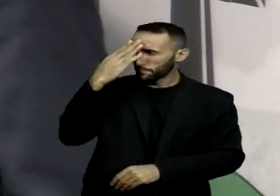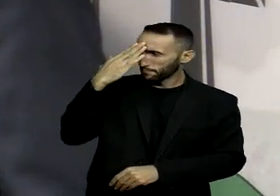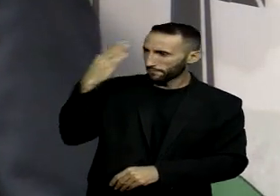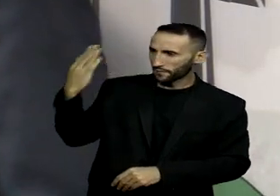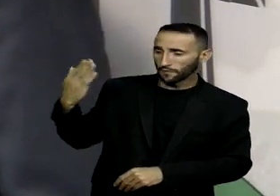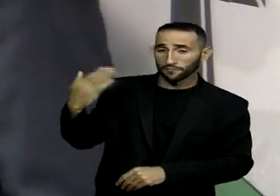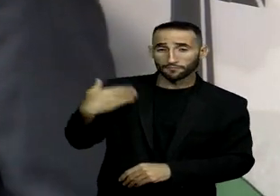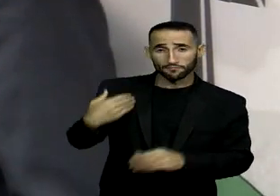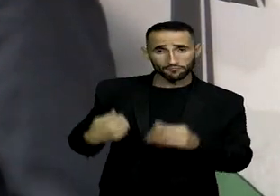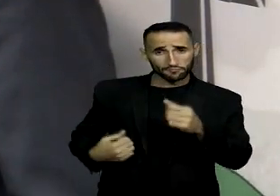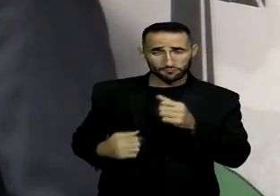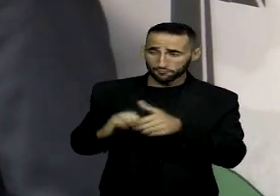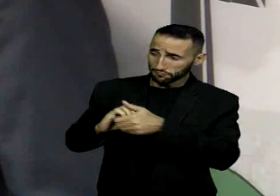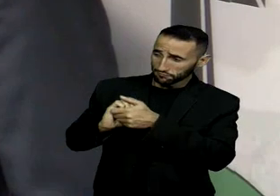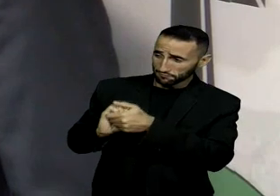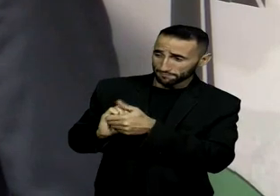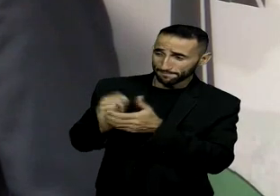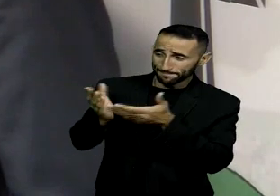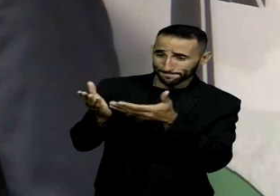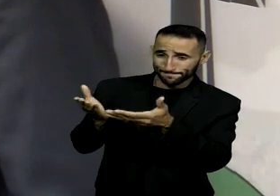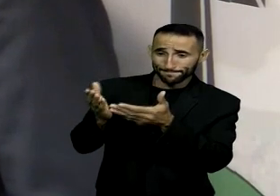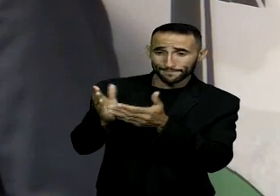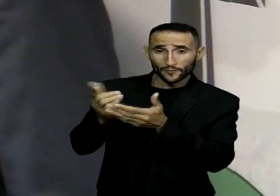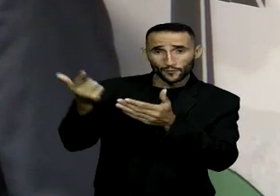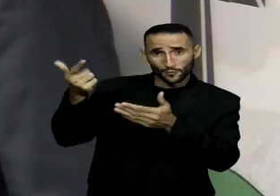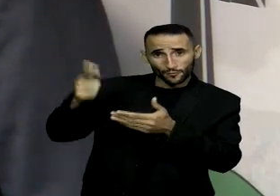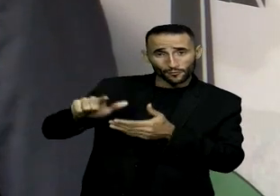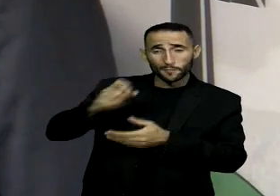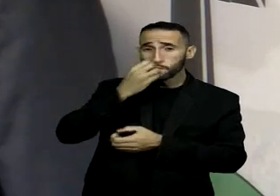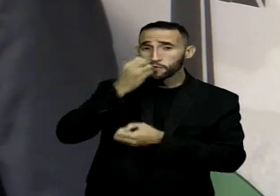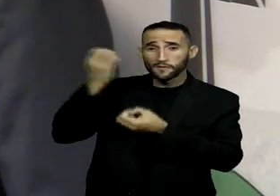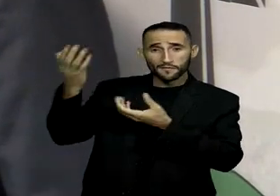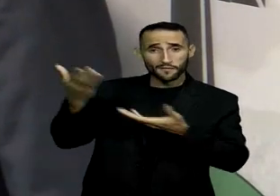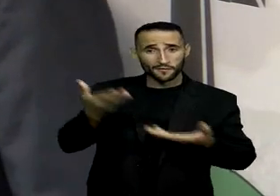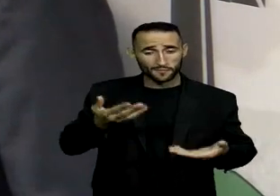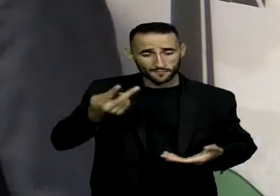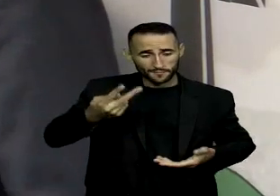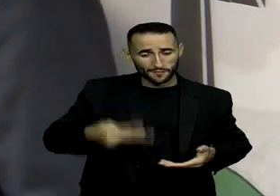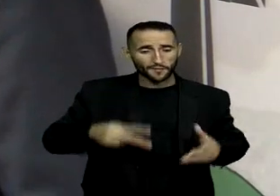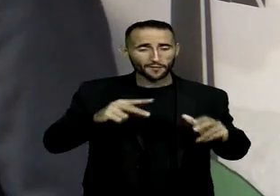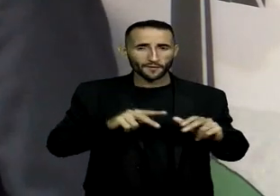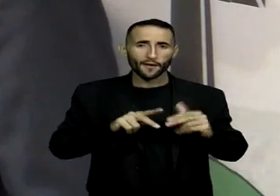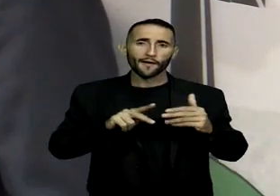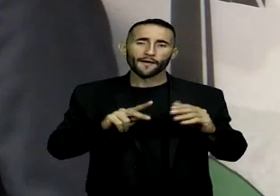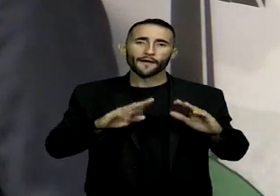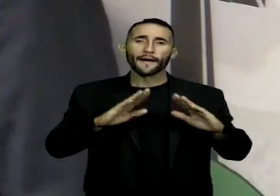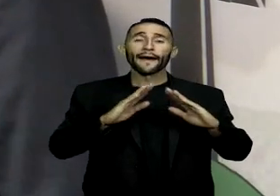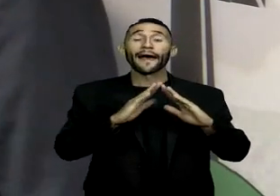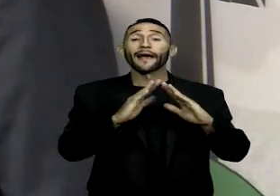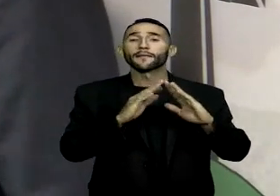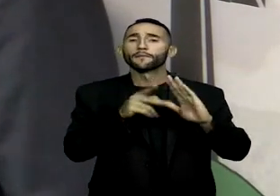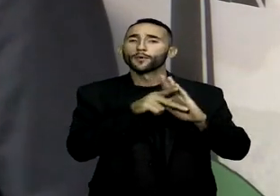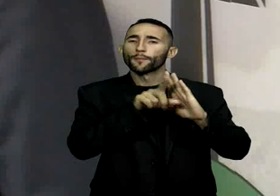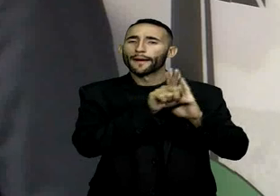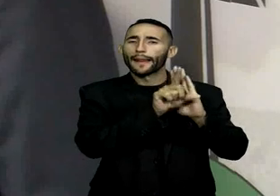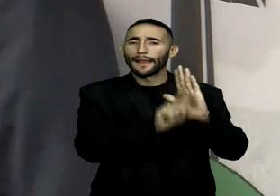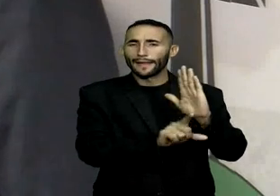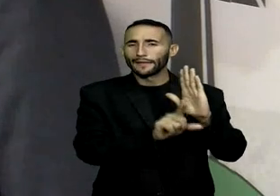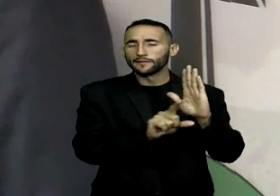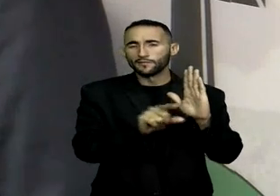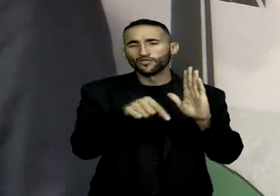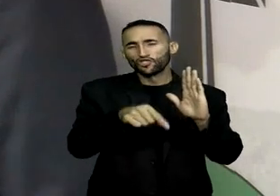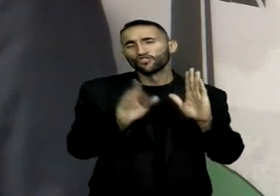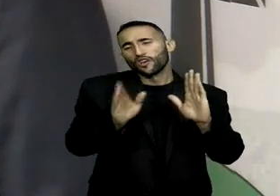Vossa Excelência e, mais uma vez aqui, seja bem-vindo a essa Casa de Leis, que você ocupou esse espaço há